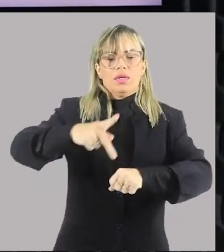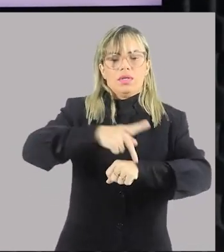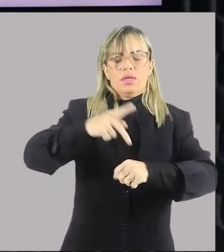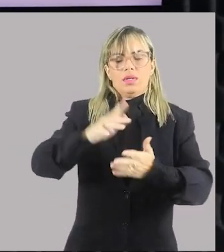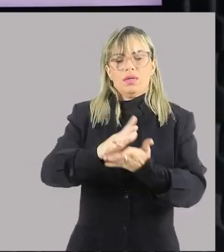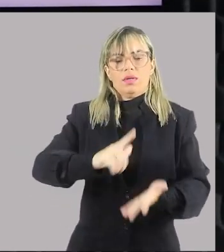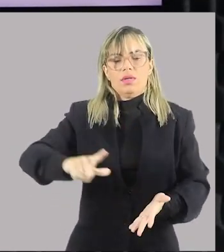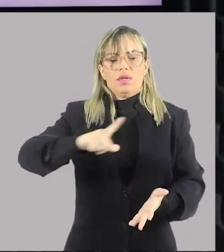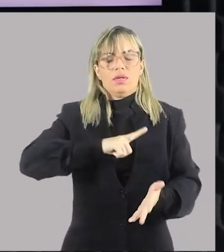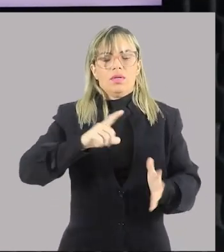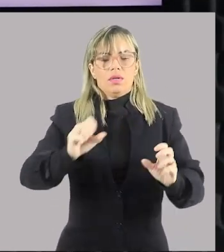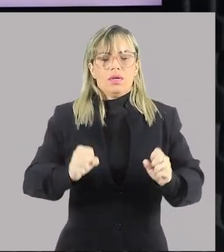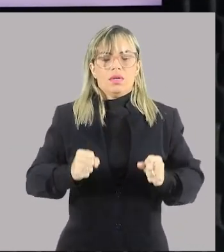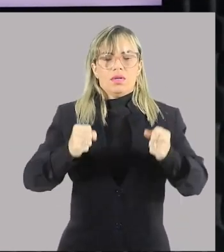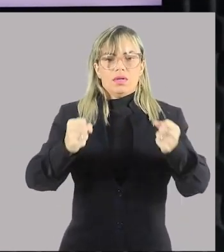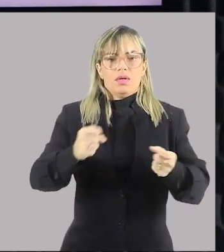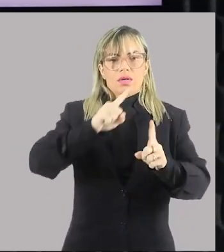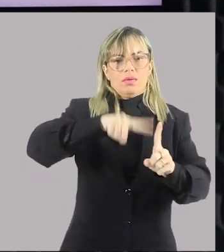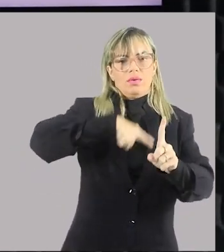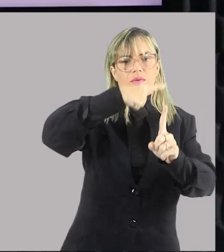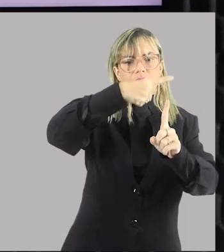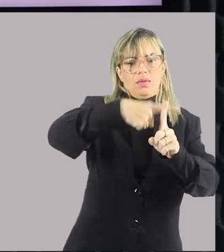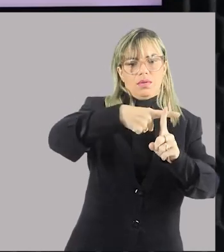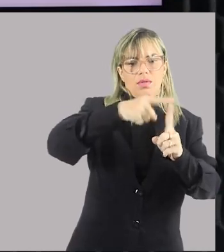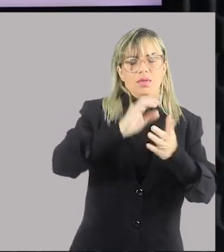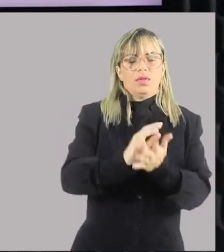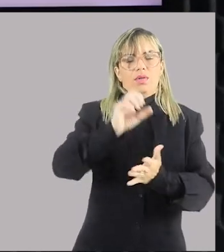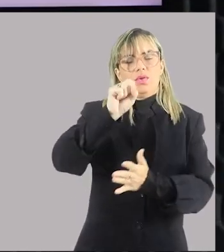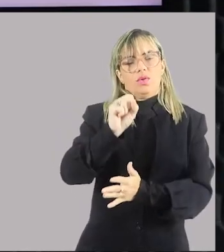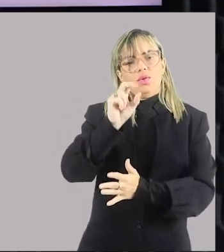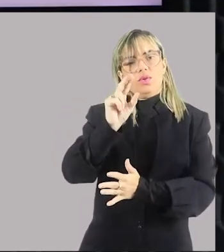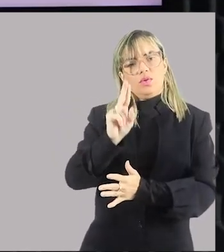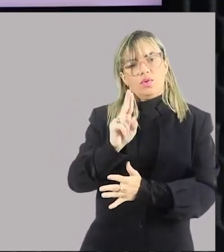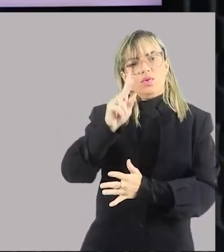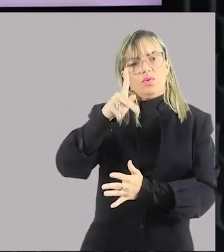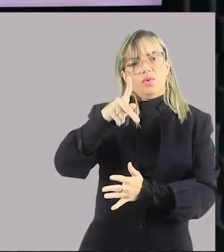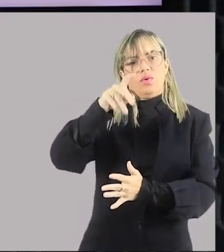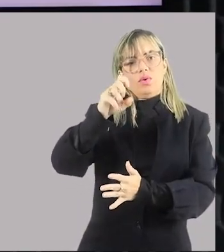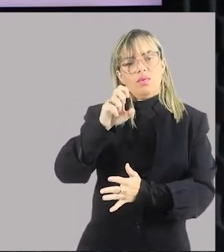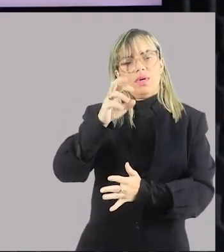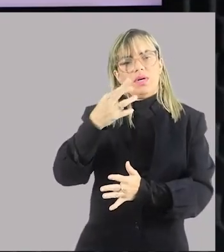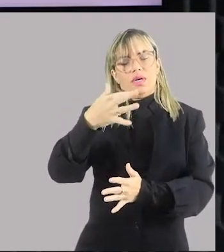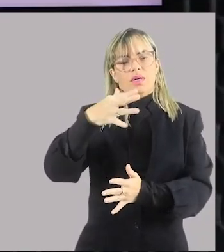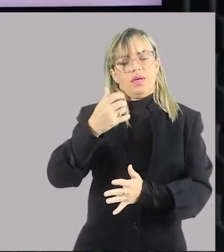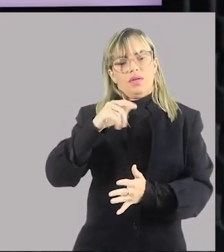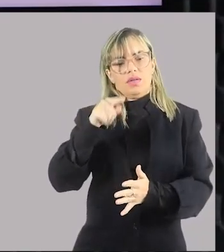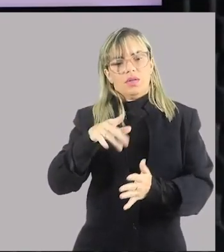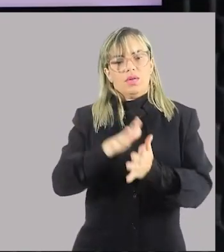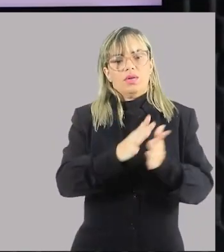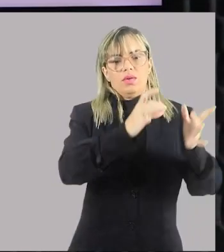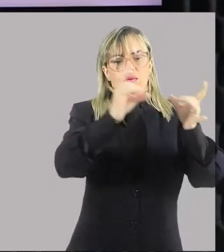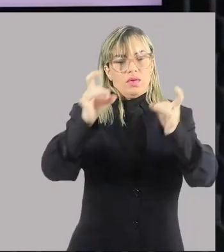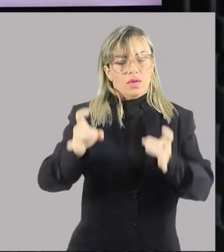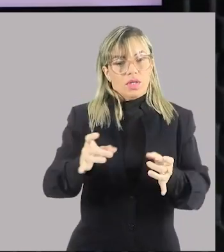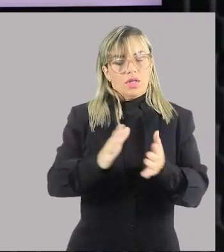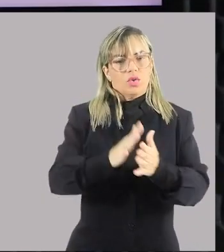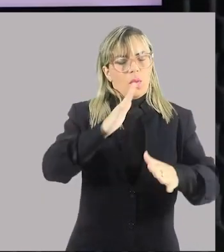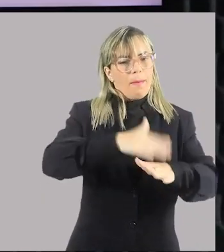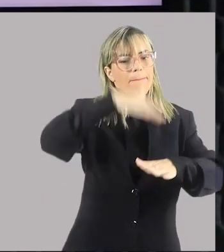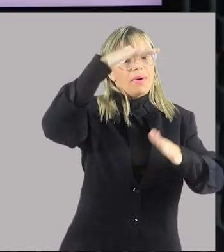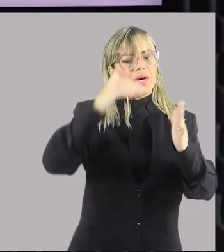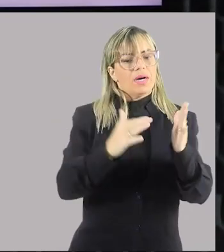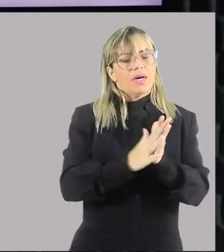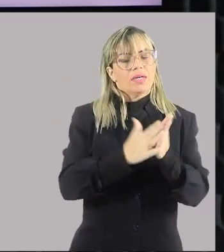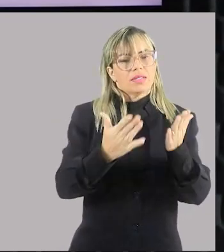balança comercial, ela pode ser positiva, superavitária, quando eu mais vendo do que compro, utilizando uma expressão